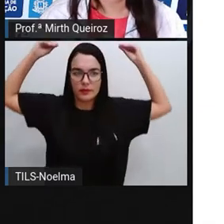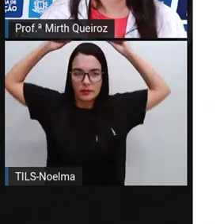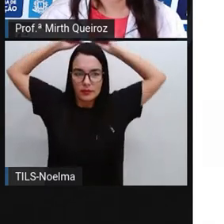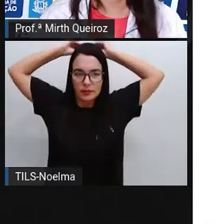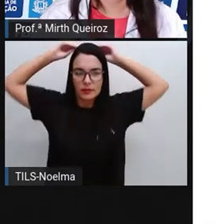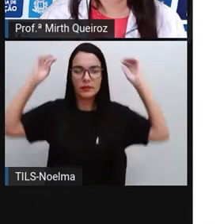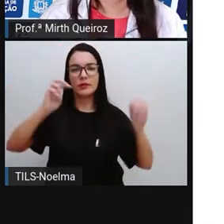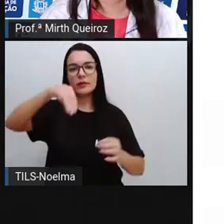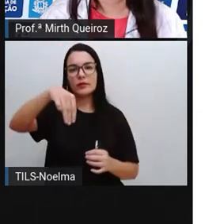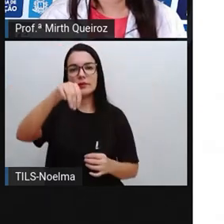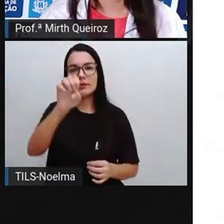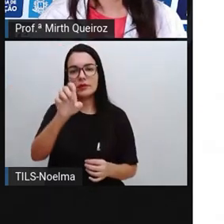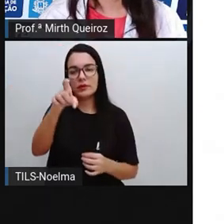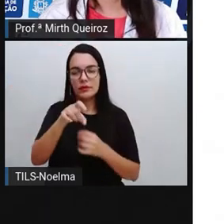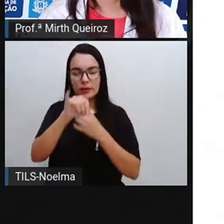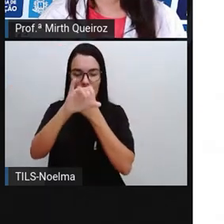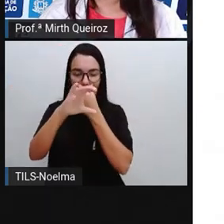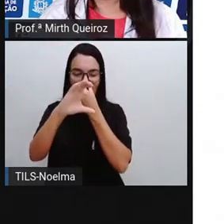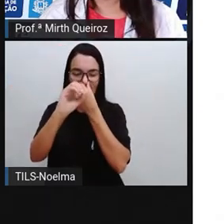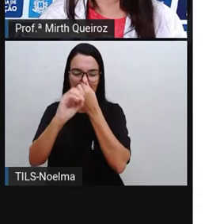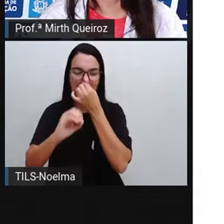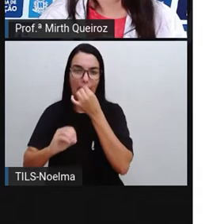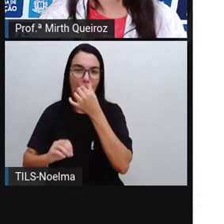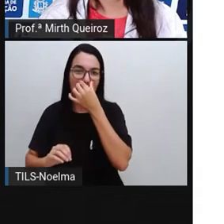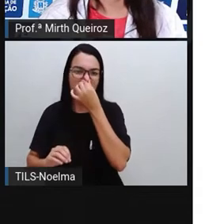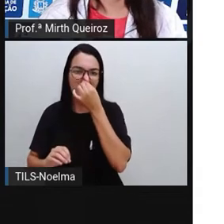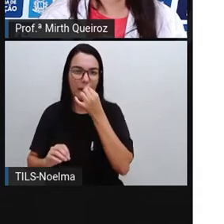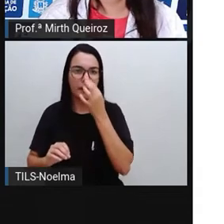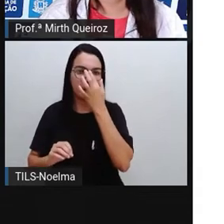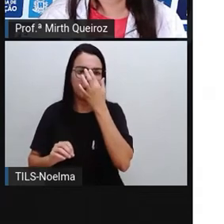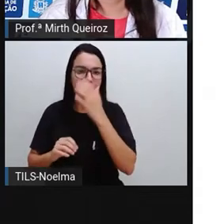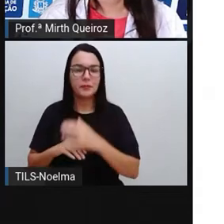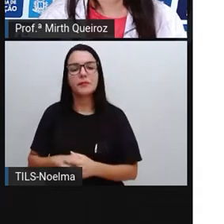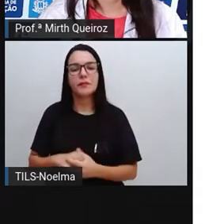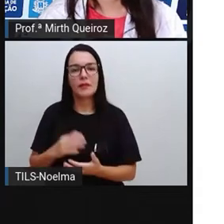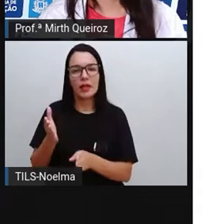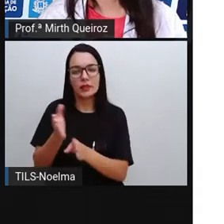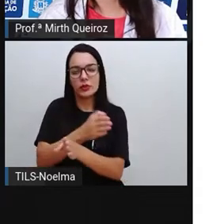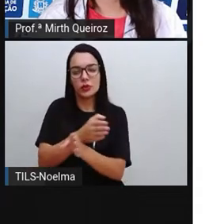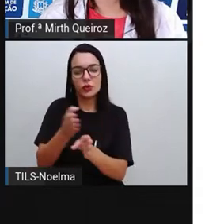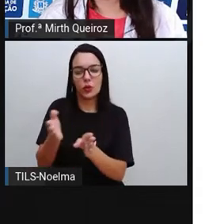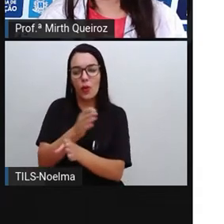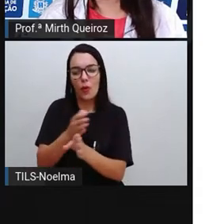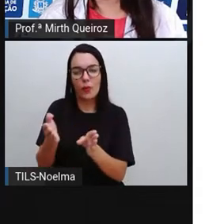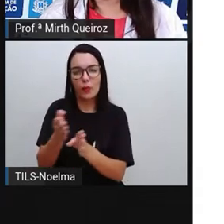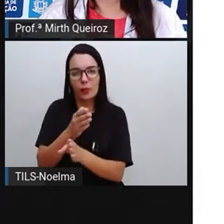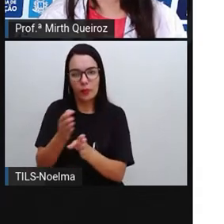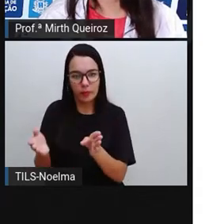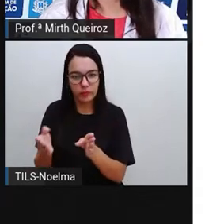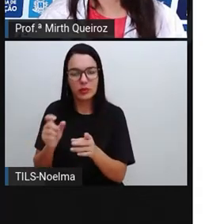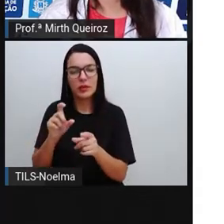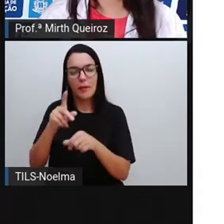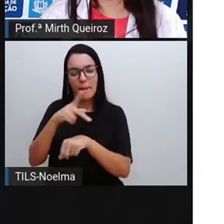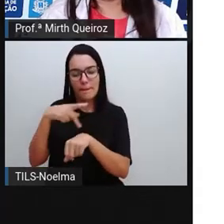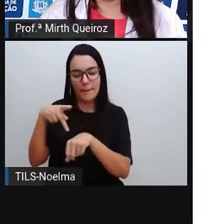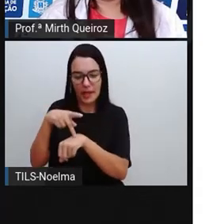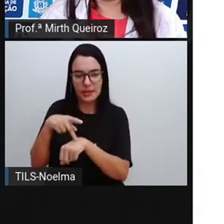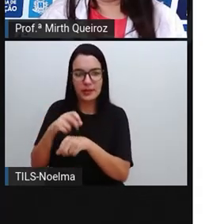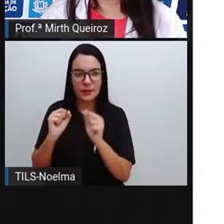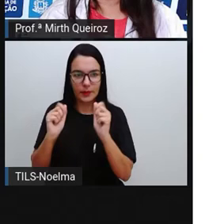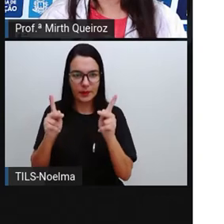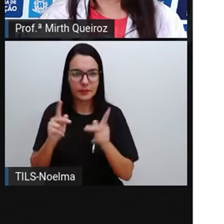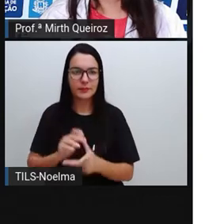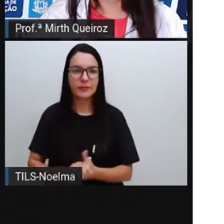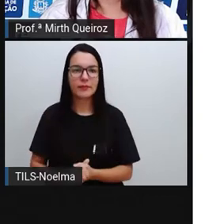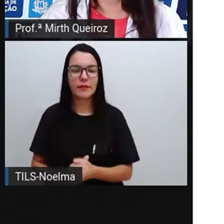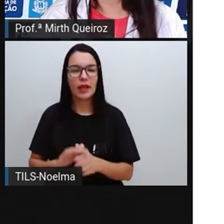países, divisa separa estados, limites vão separar, neste caso, municípios,